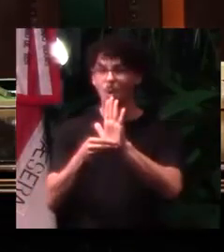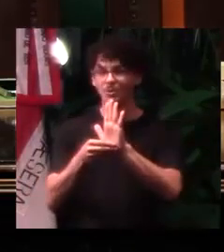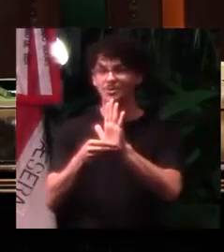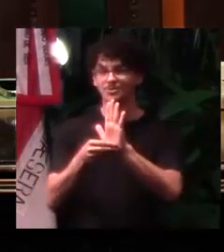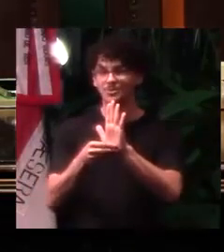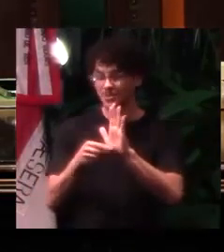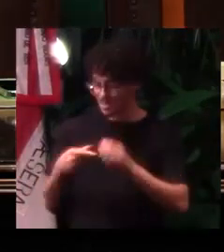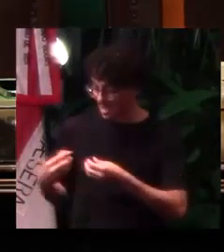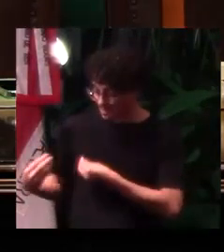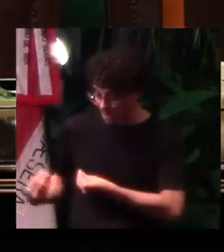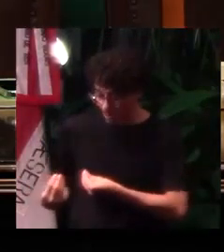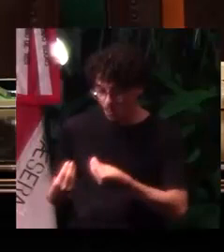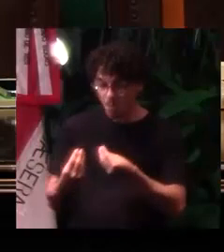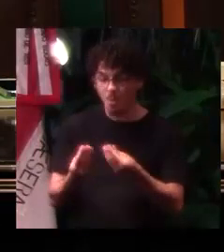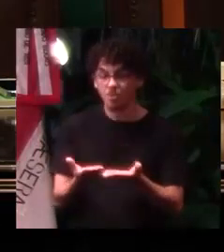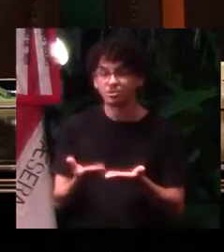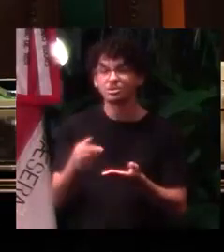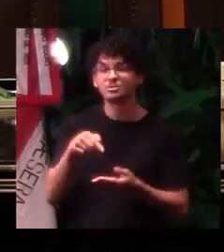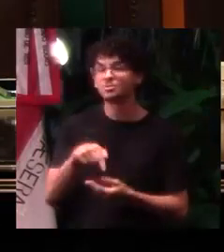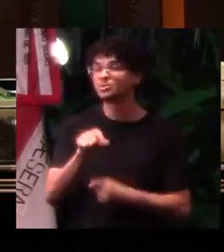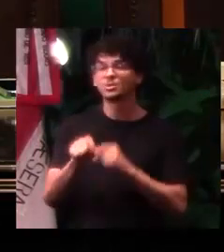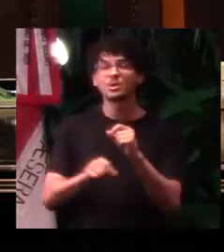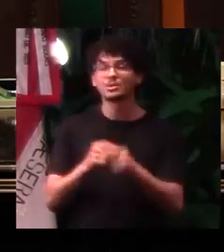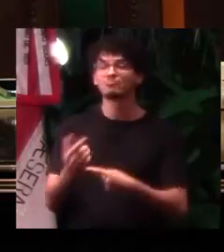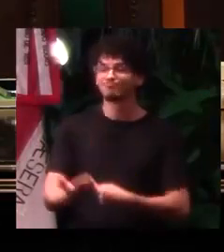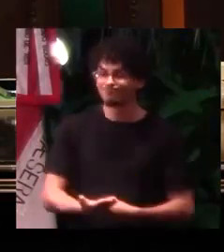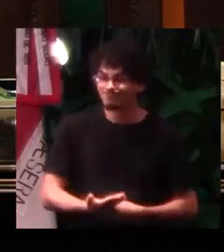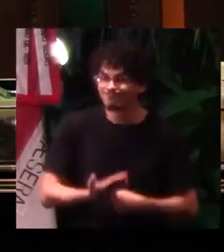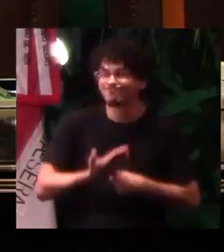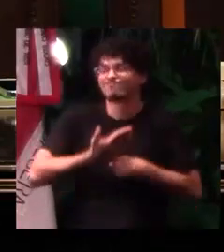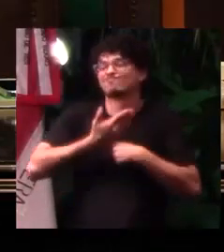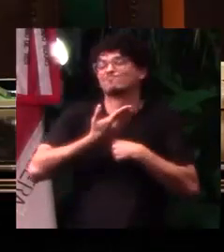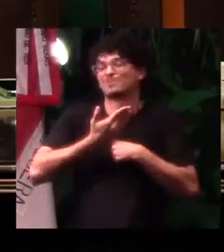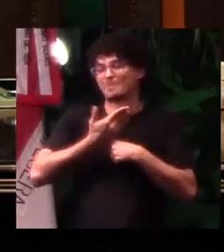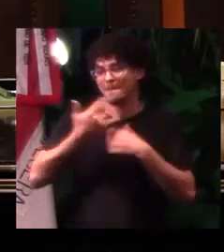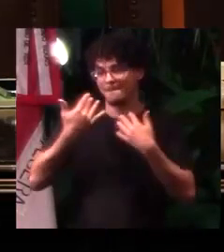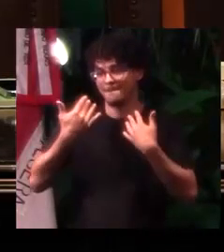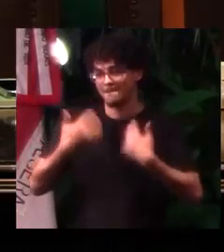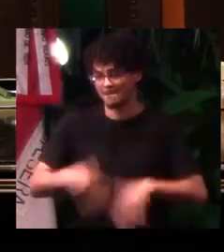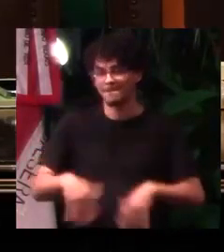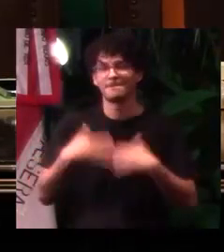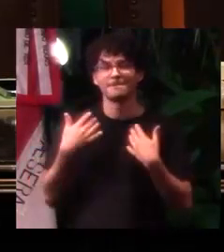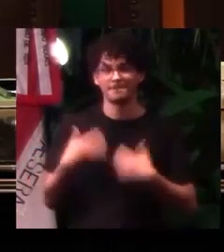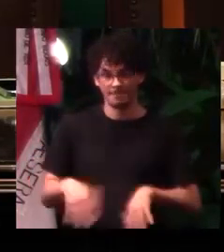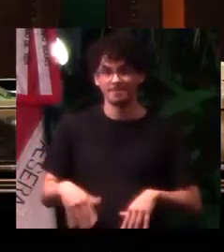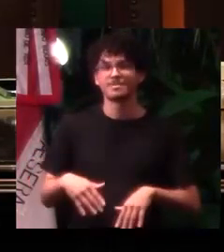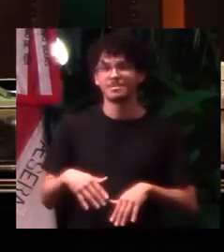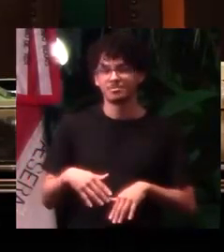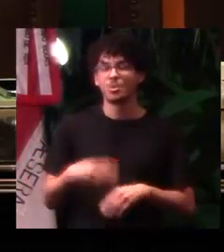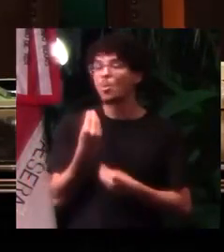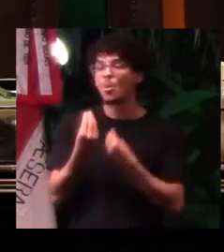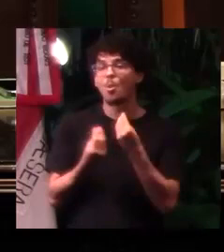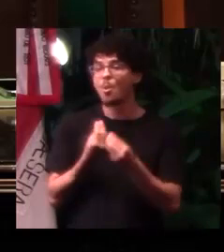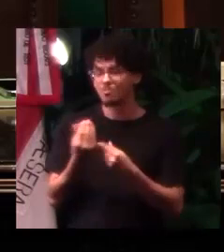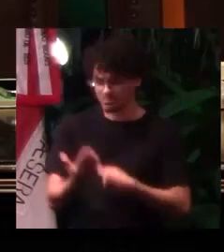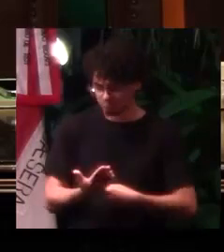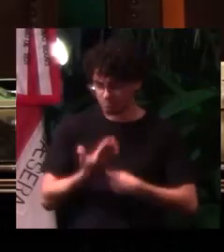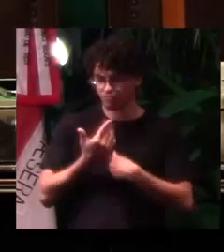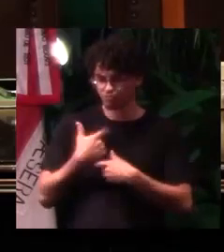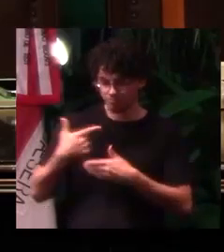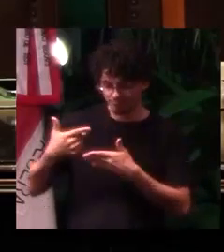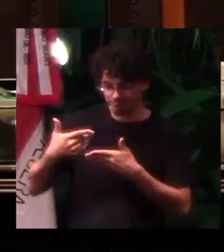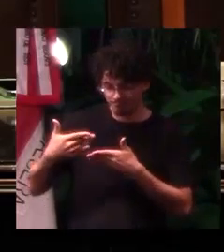uma contribuição que nos ajuda em muito a caminhar